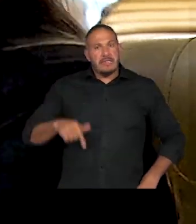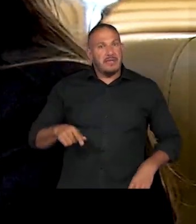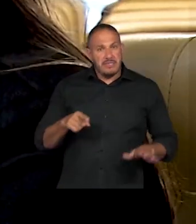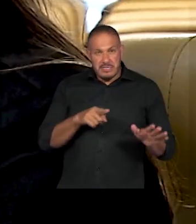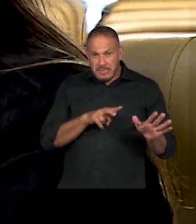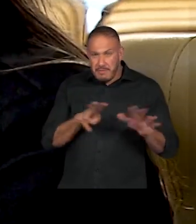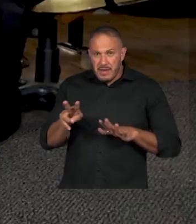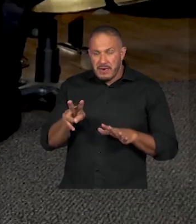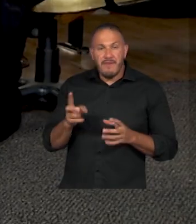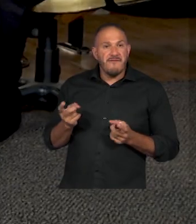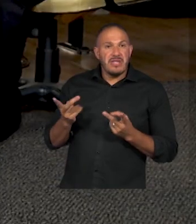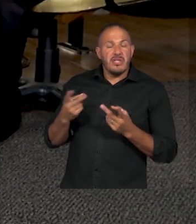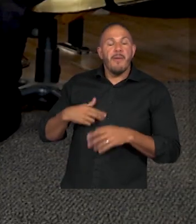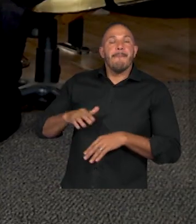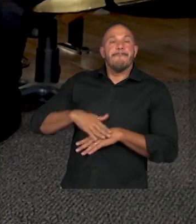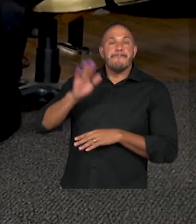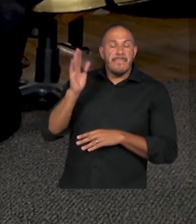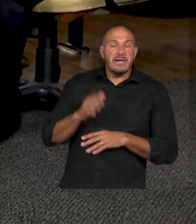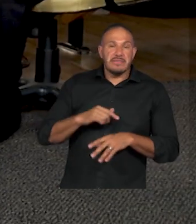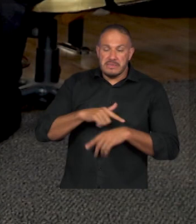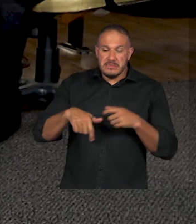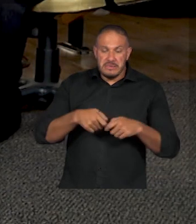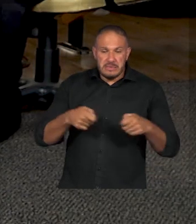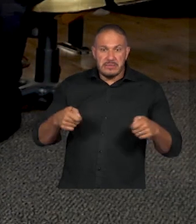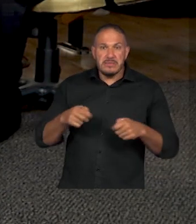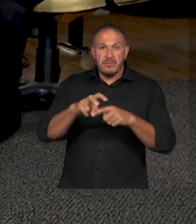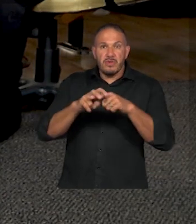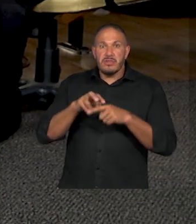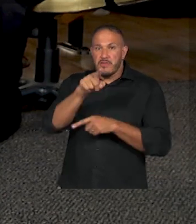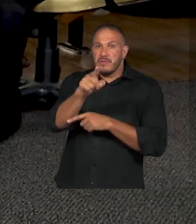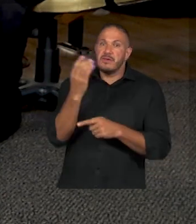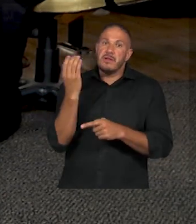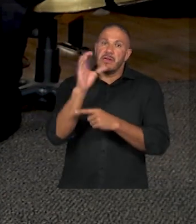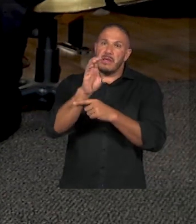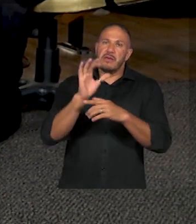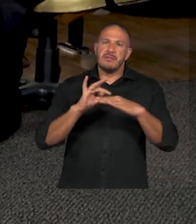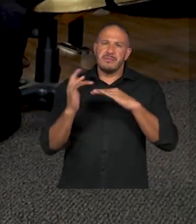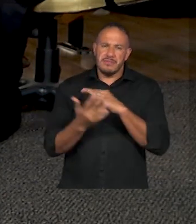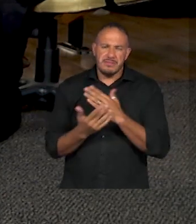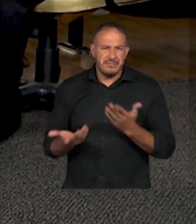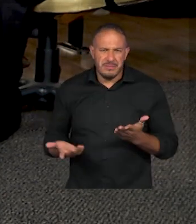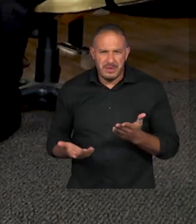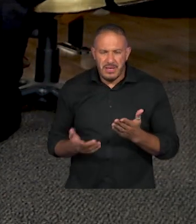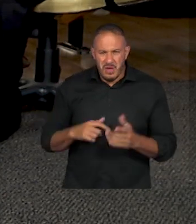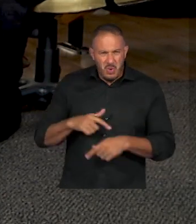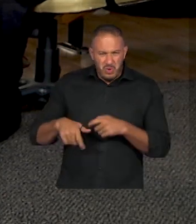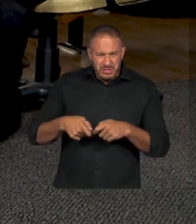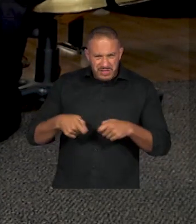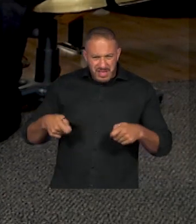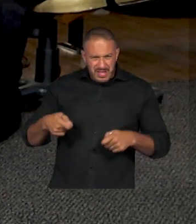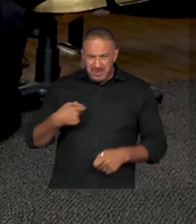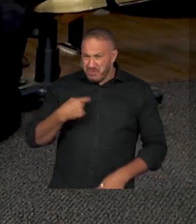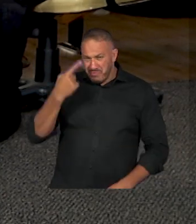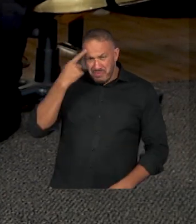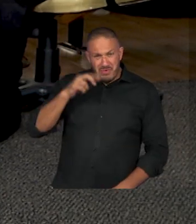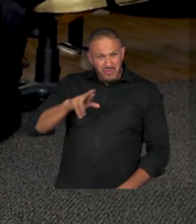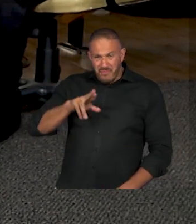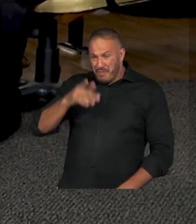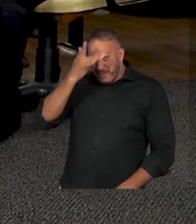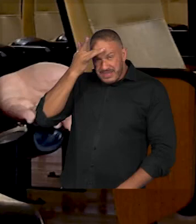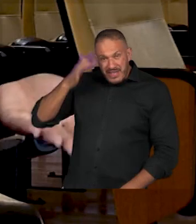vendemos mais tênis porque você fez uma postagem. O tênis, ele não foi pensado para o público